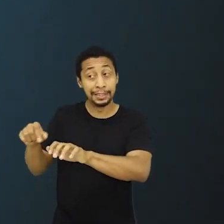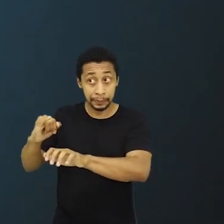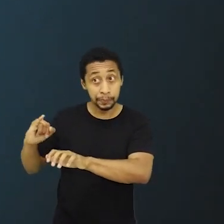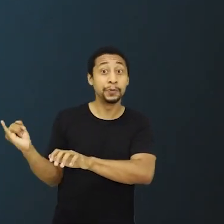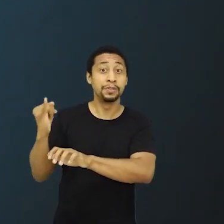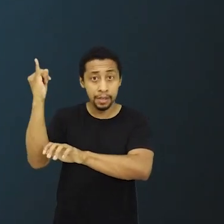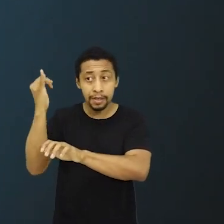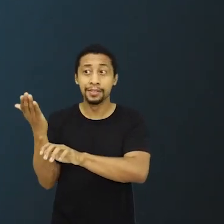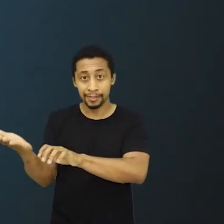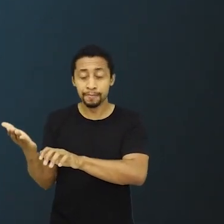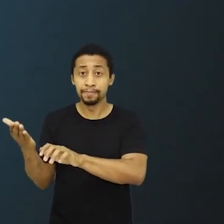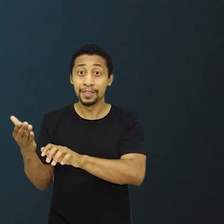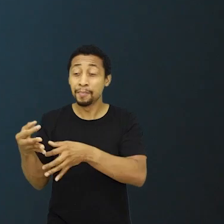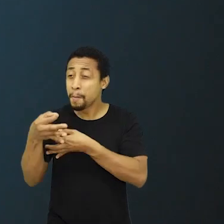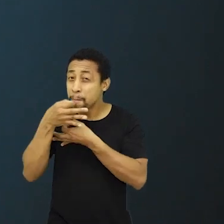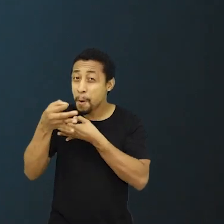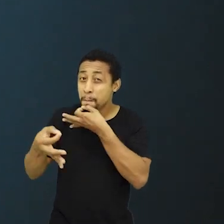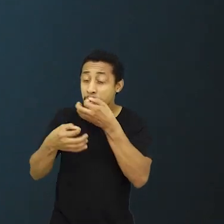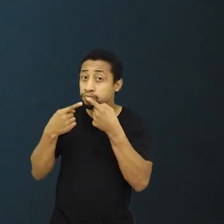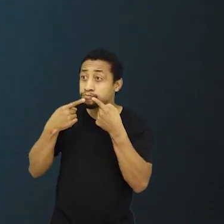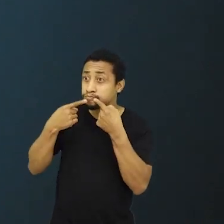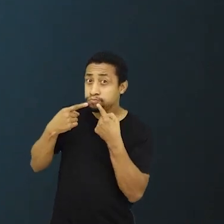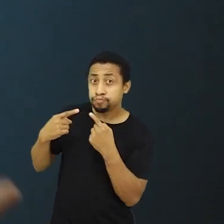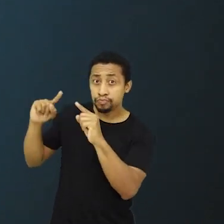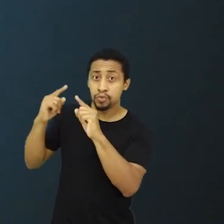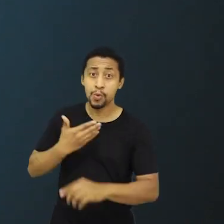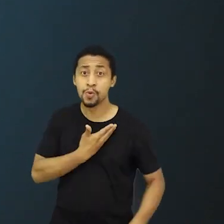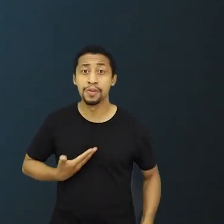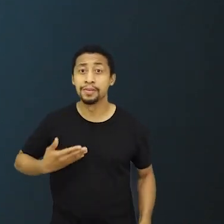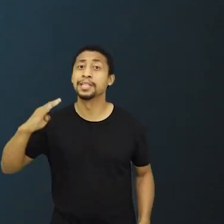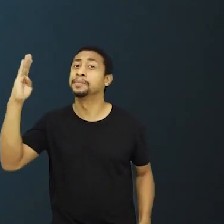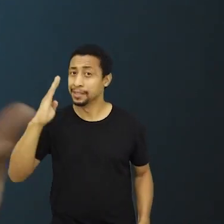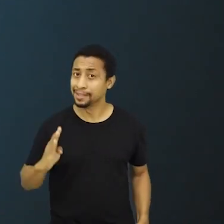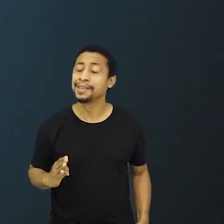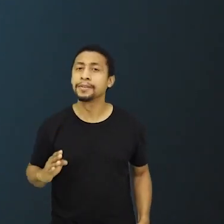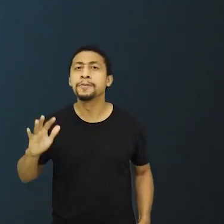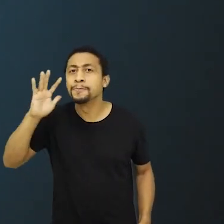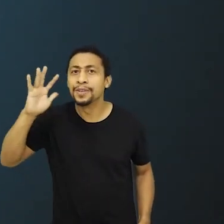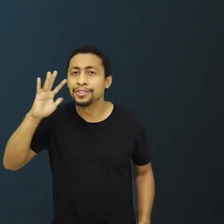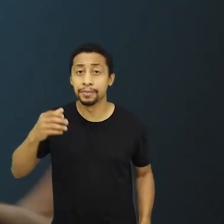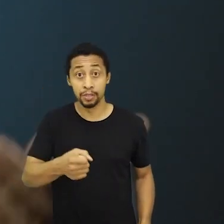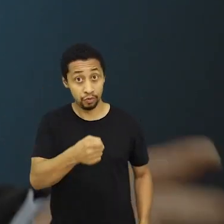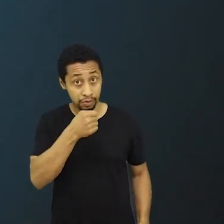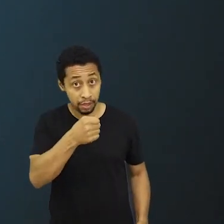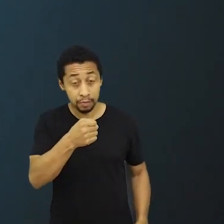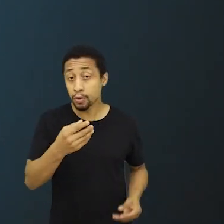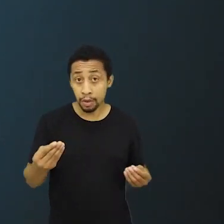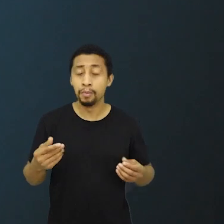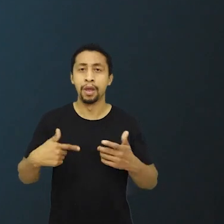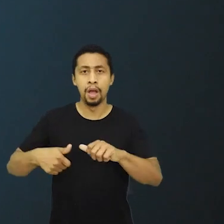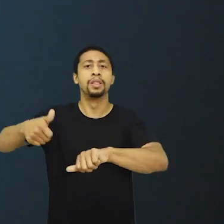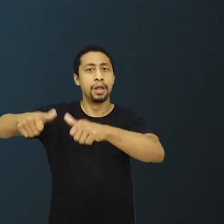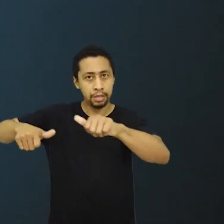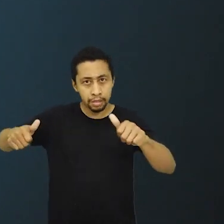que eram críticas ao governo brasileiro, porque o fazer jornalístico é analisar e criticar o que